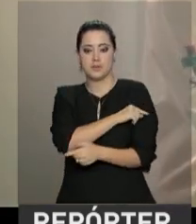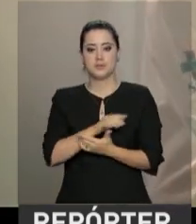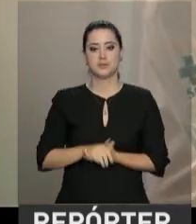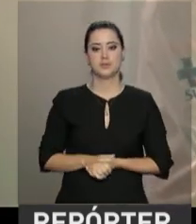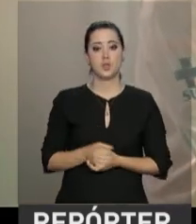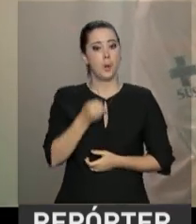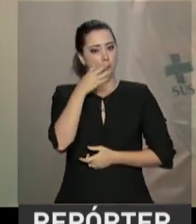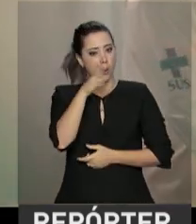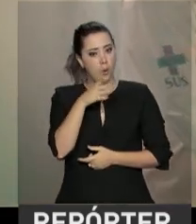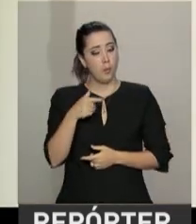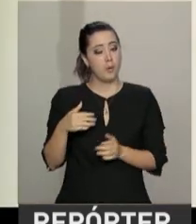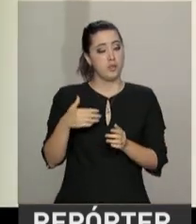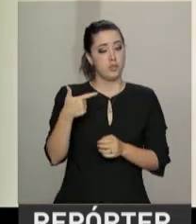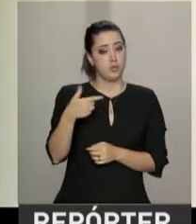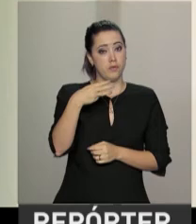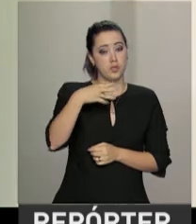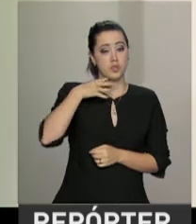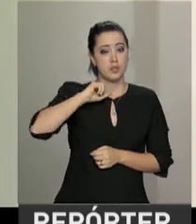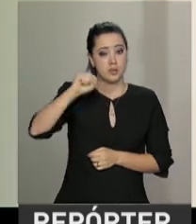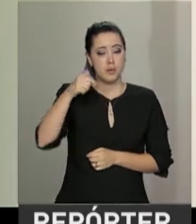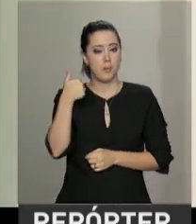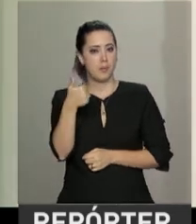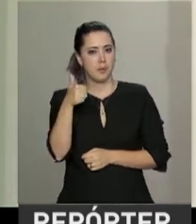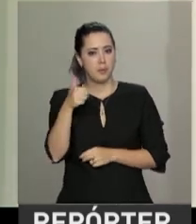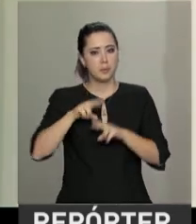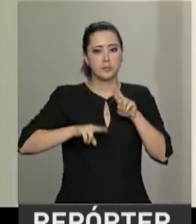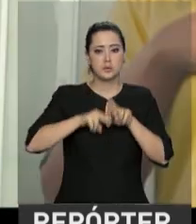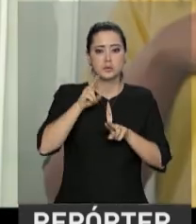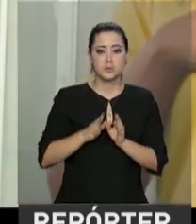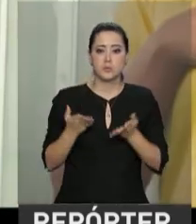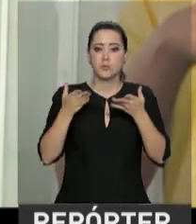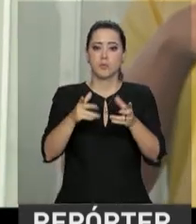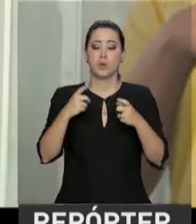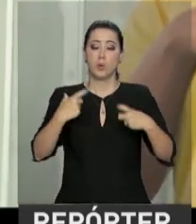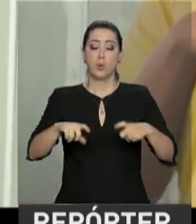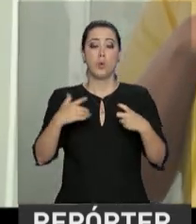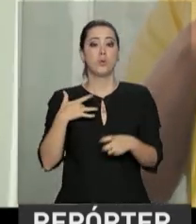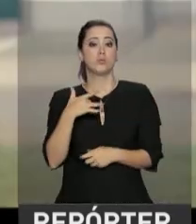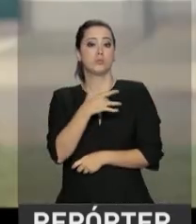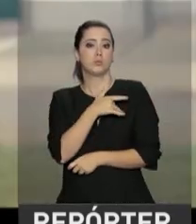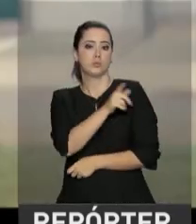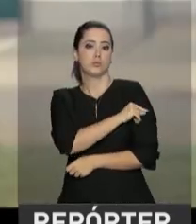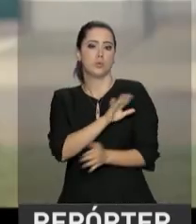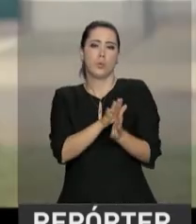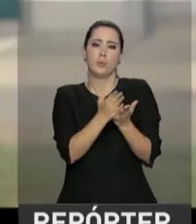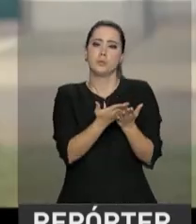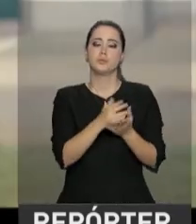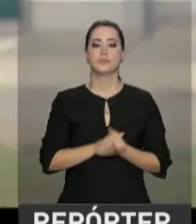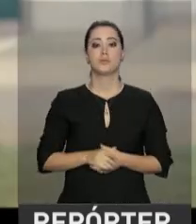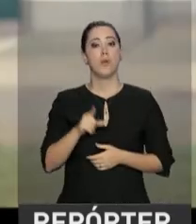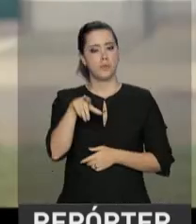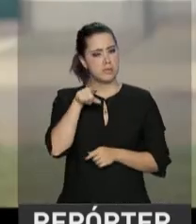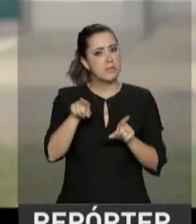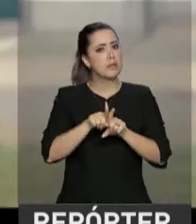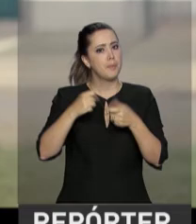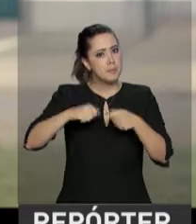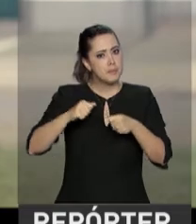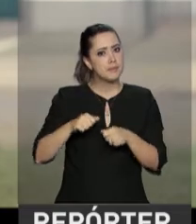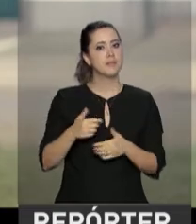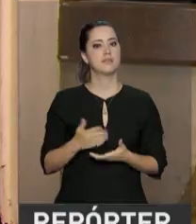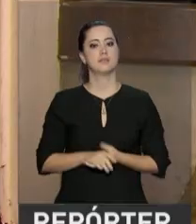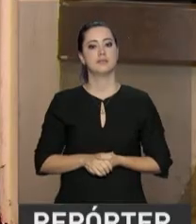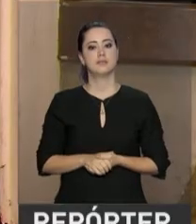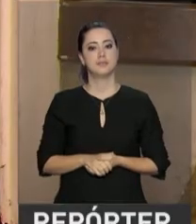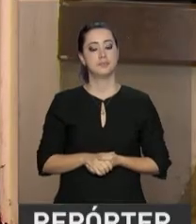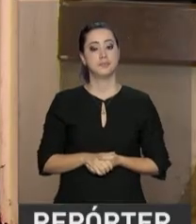rede 23 de abril a 1º de junho procure uma unidade de saúde levem a caderneta de vacinação você também está escalado em campo